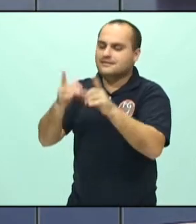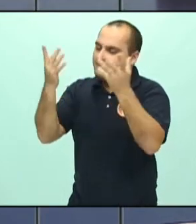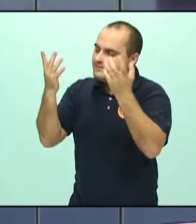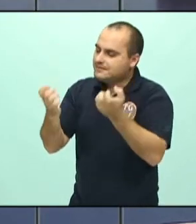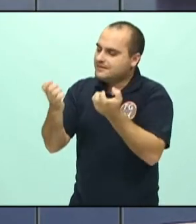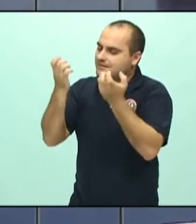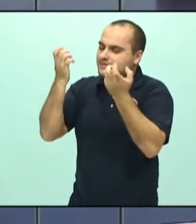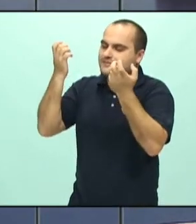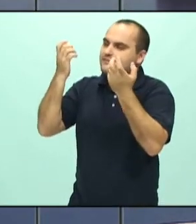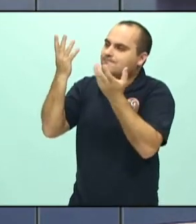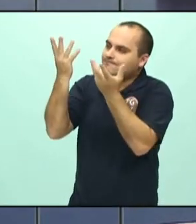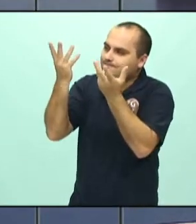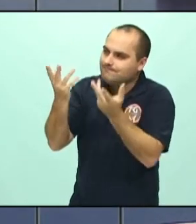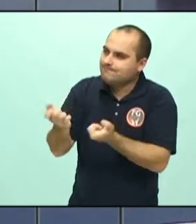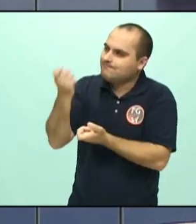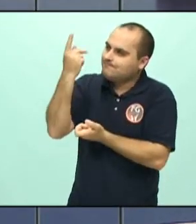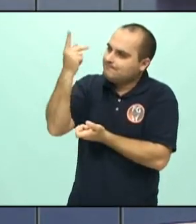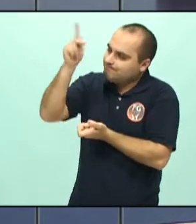teus